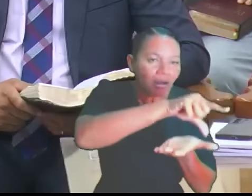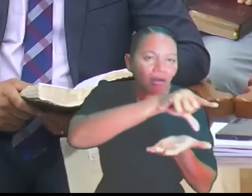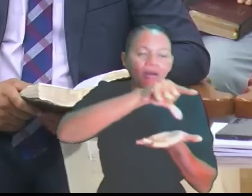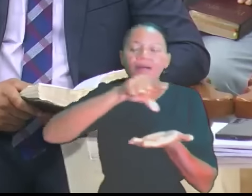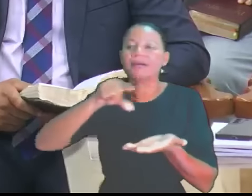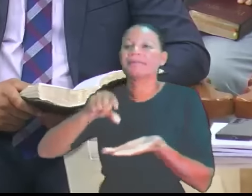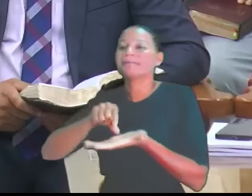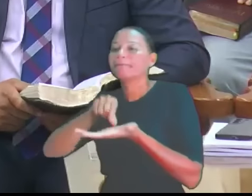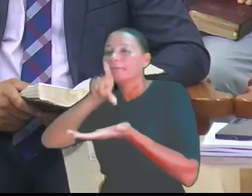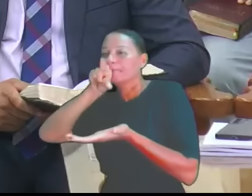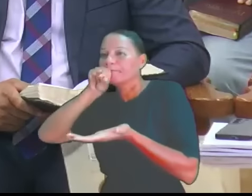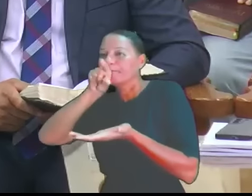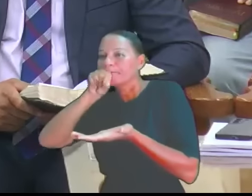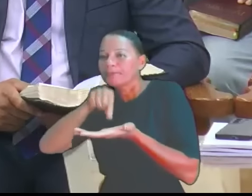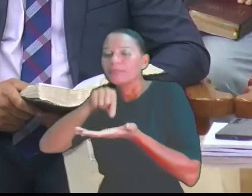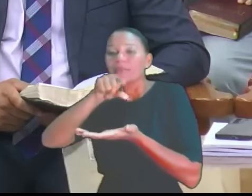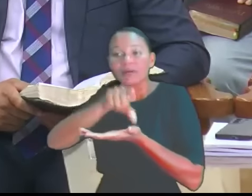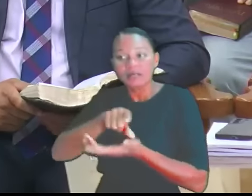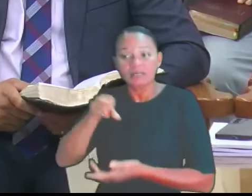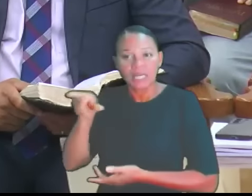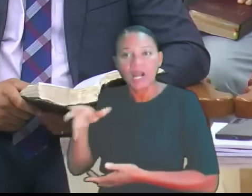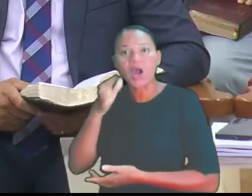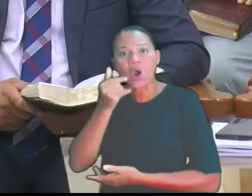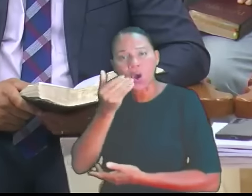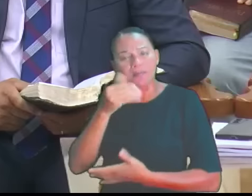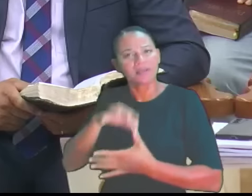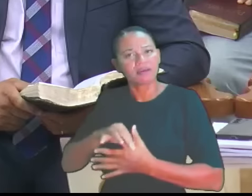E é ave carnívora.